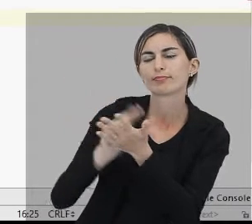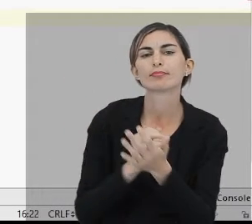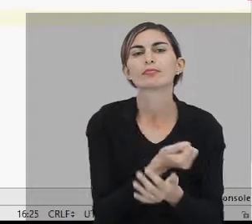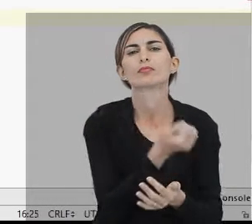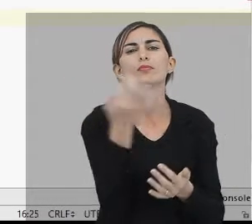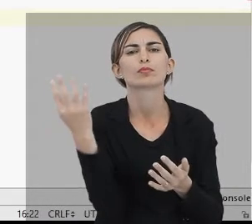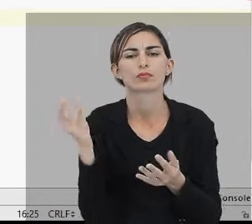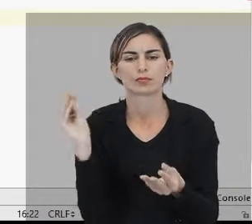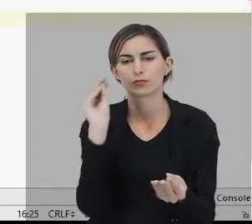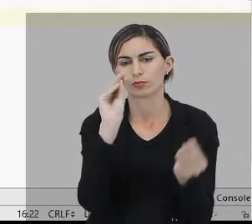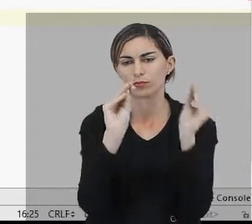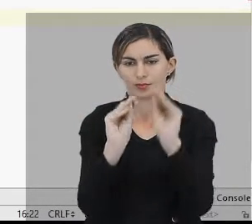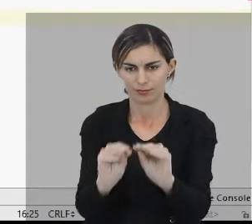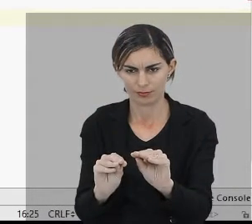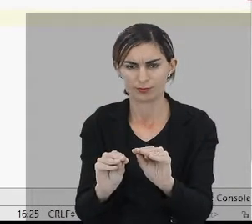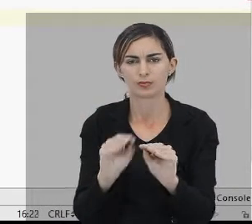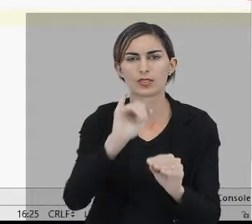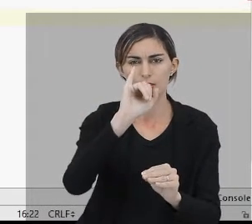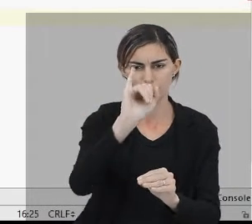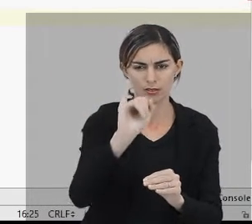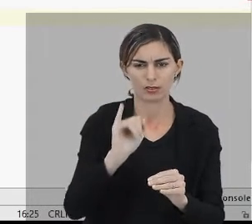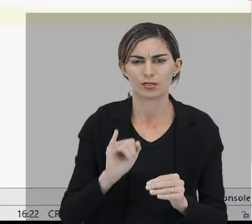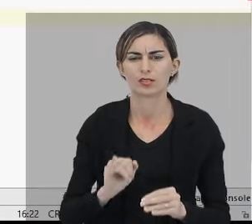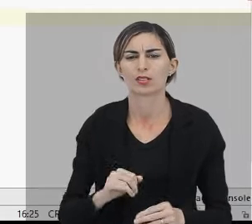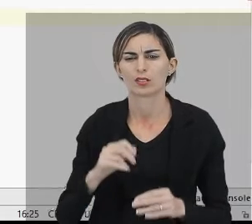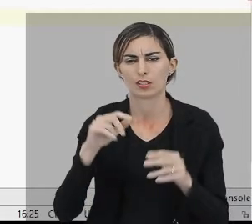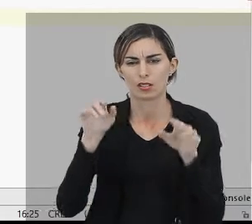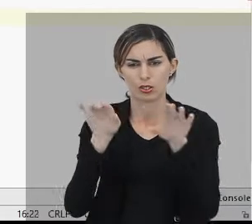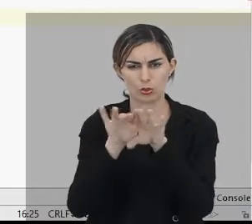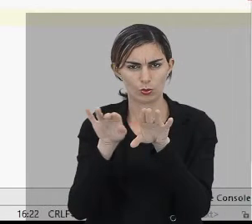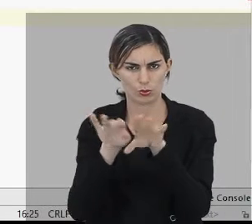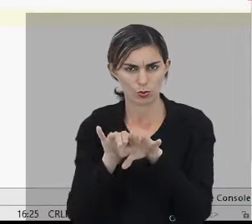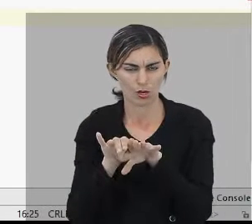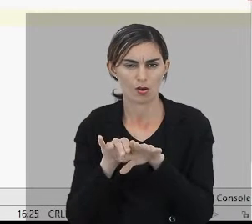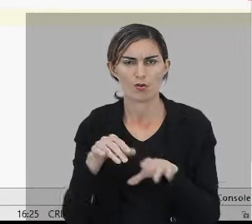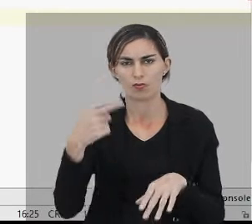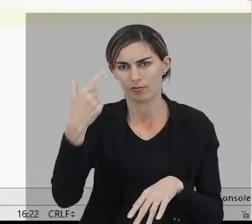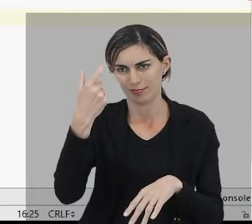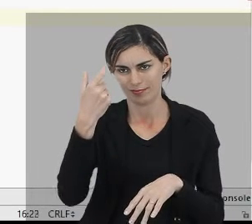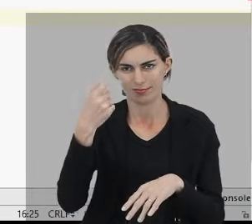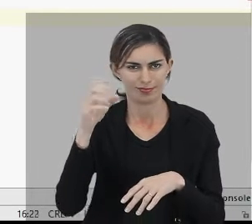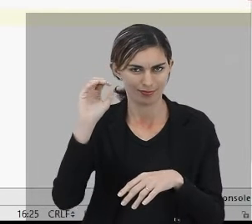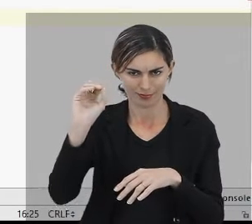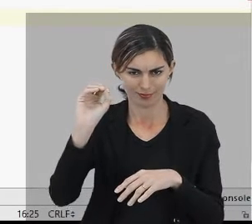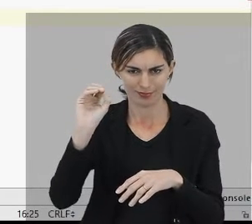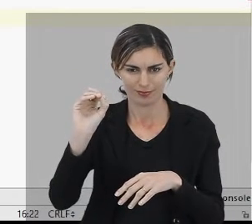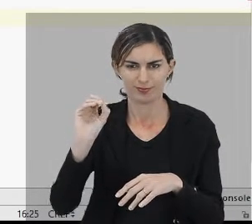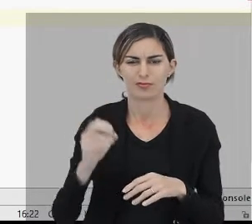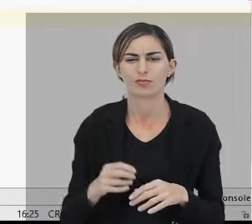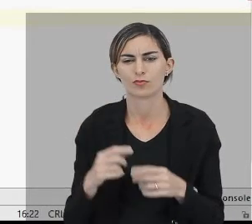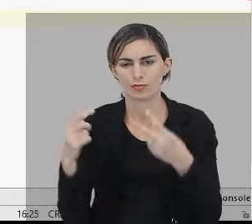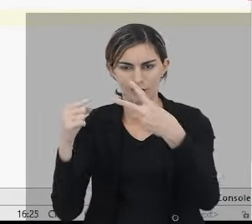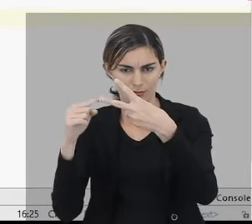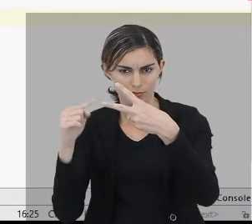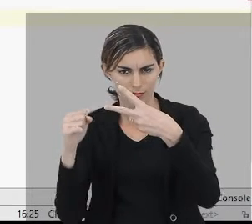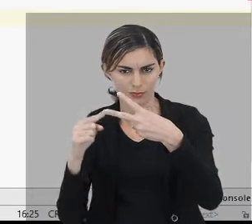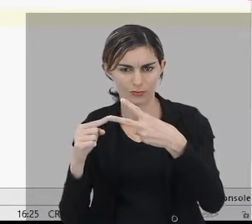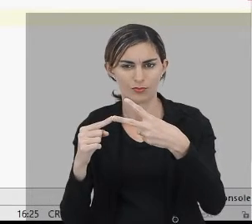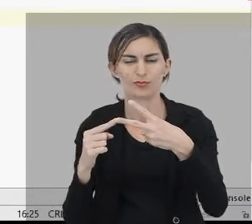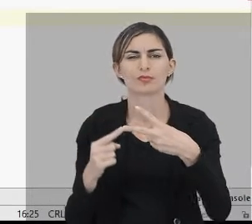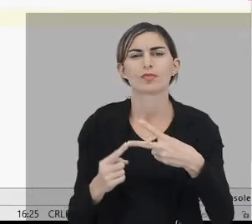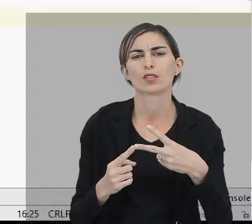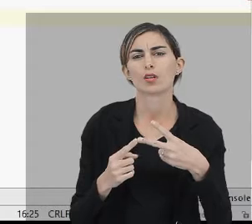repetições. Então aqui eu estou colocando int i igual a 0. A segunda parte, uma vez inicializada, a segunda parte é